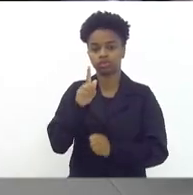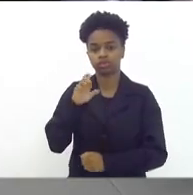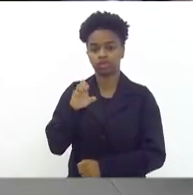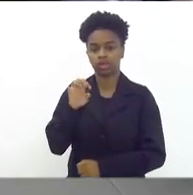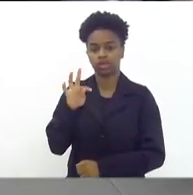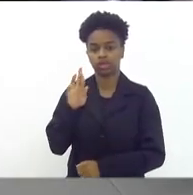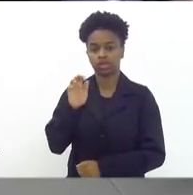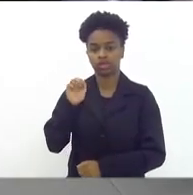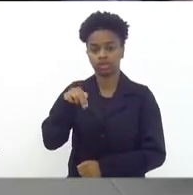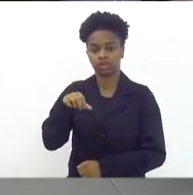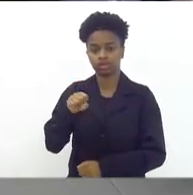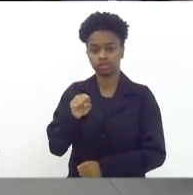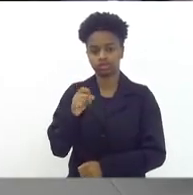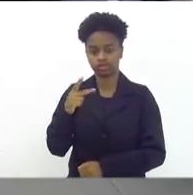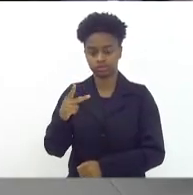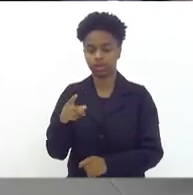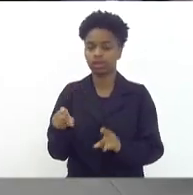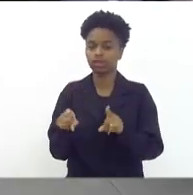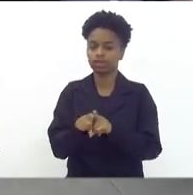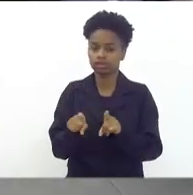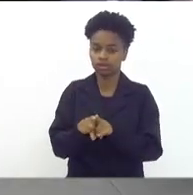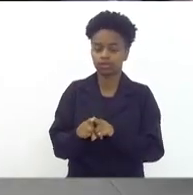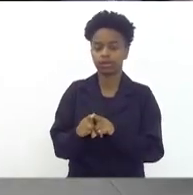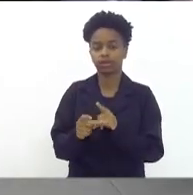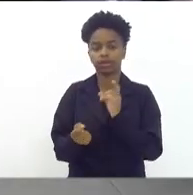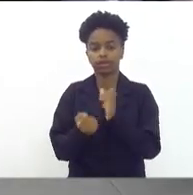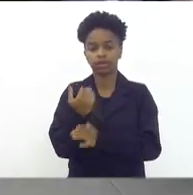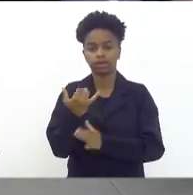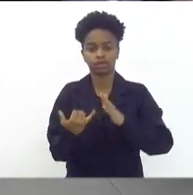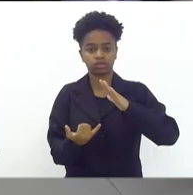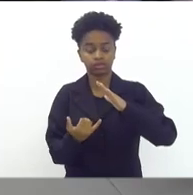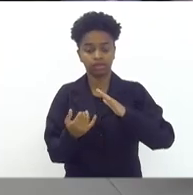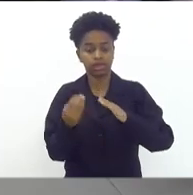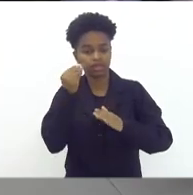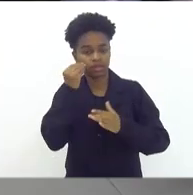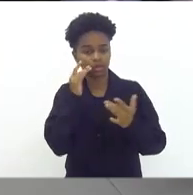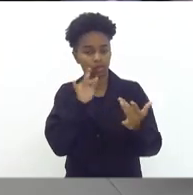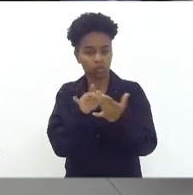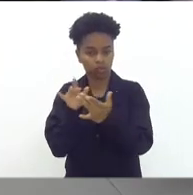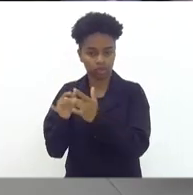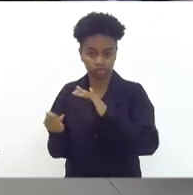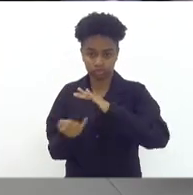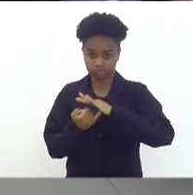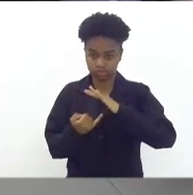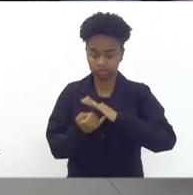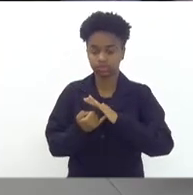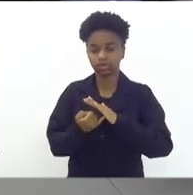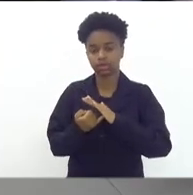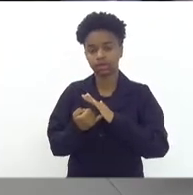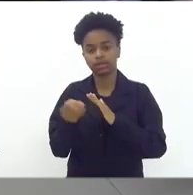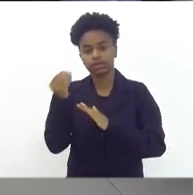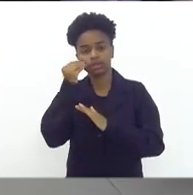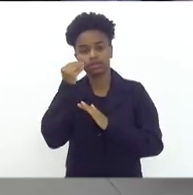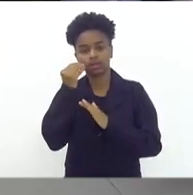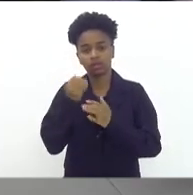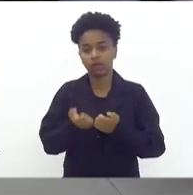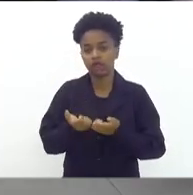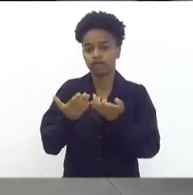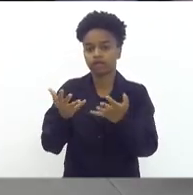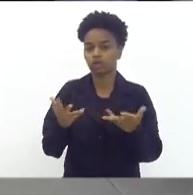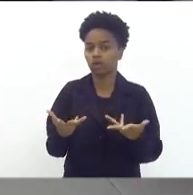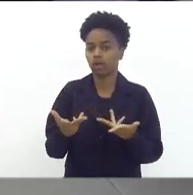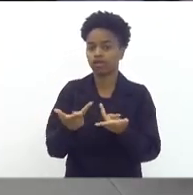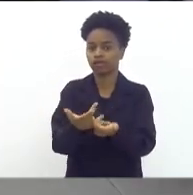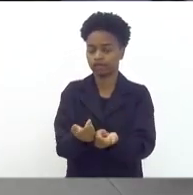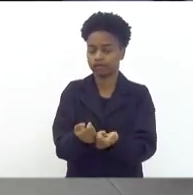a gente já está viabilizando uma instituição de ensino para proporcionar qualificações não só